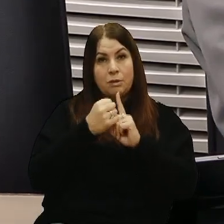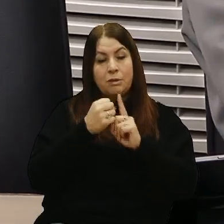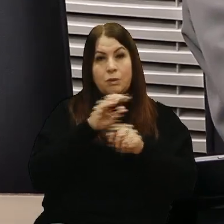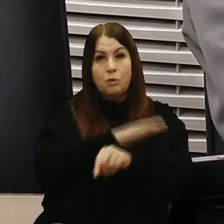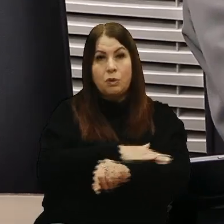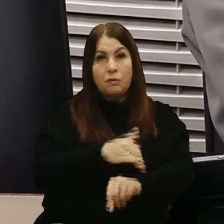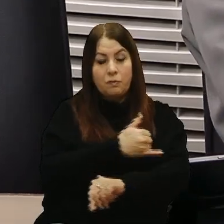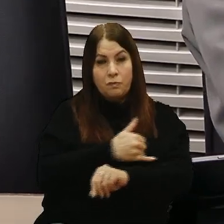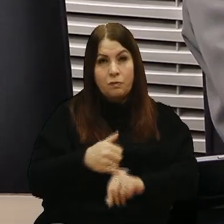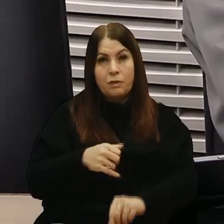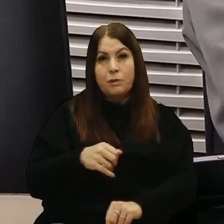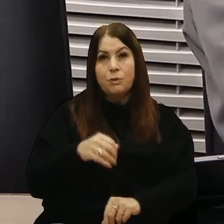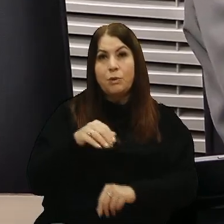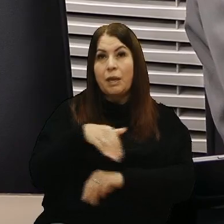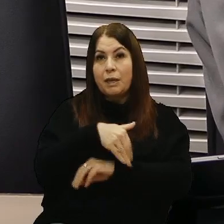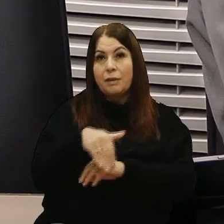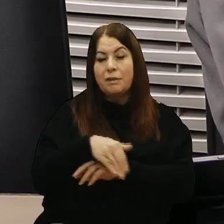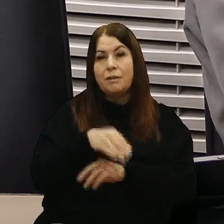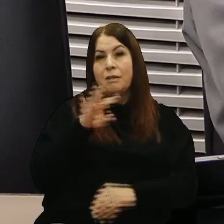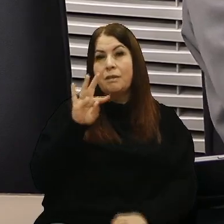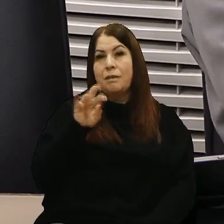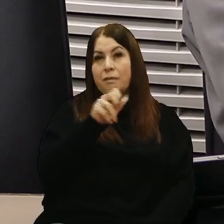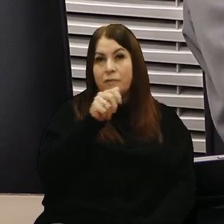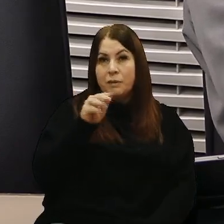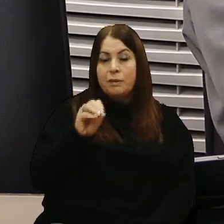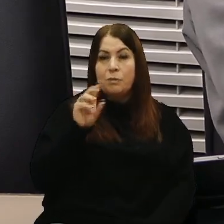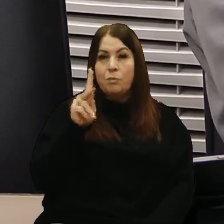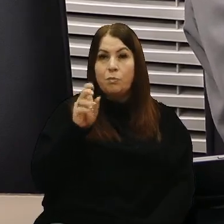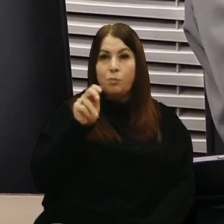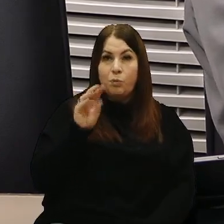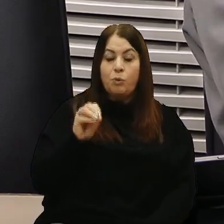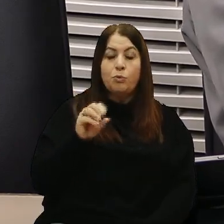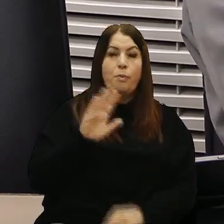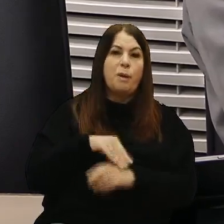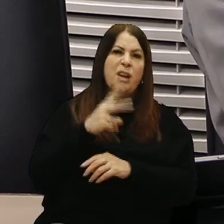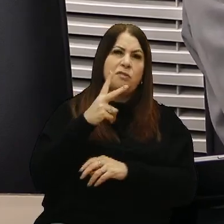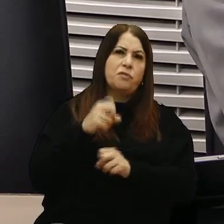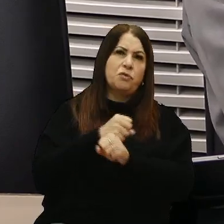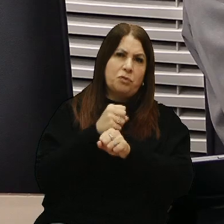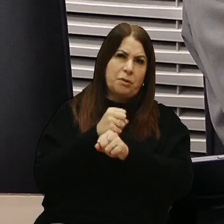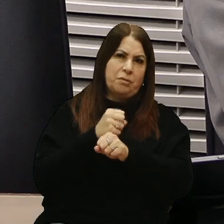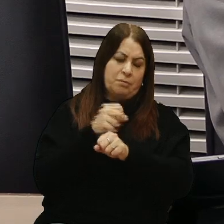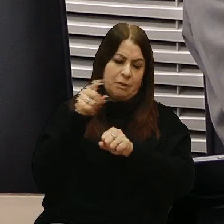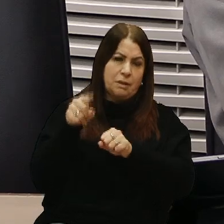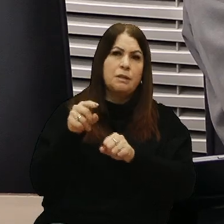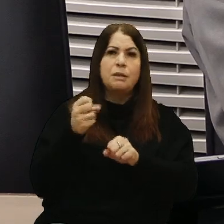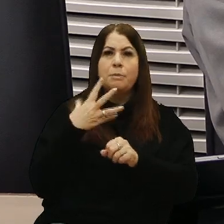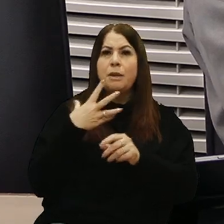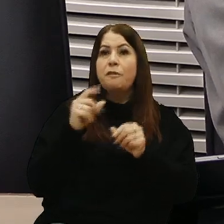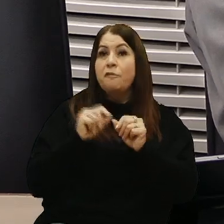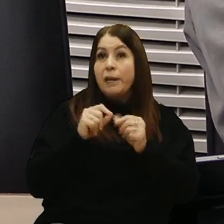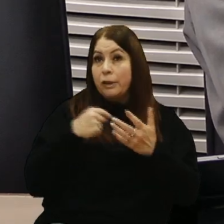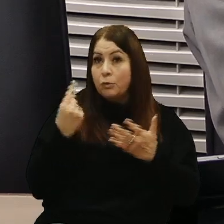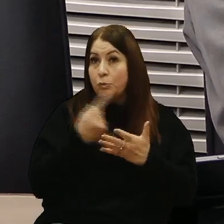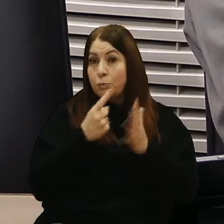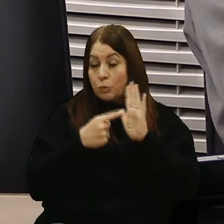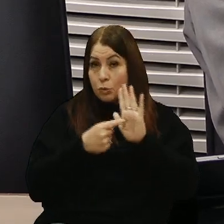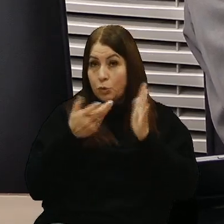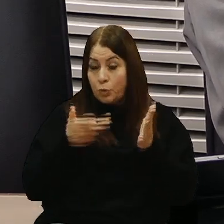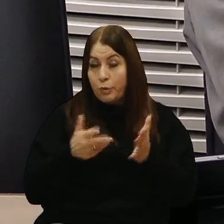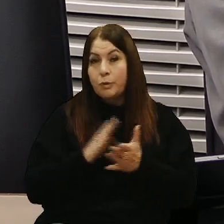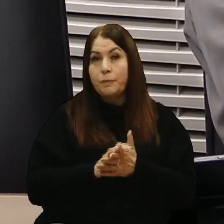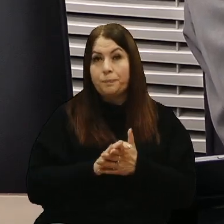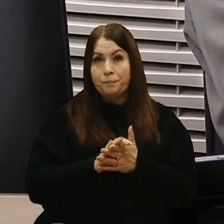asfalto na Travessão Porto, uma demanda há mais de 20 anos, questão de sinalização, essas benfeitorias que o senhor mostrou hoje,